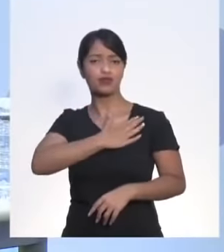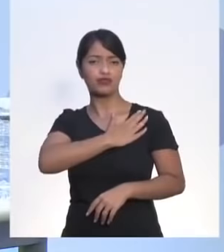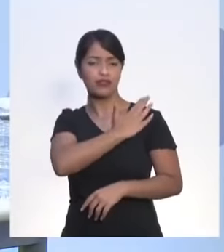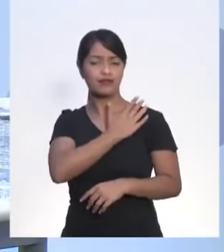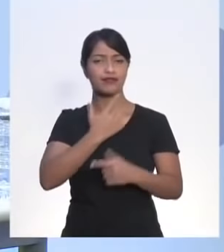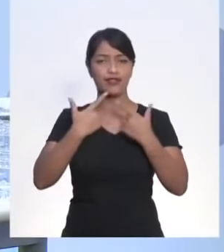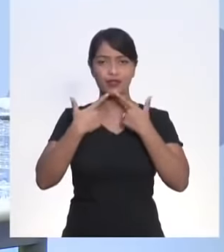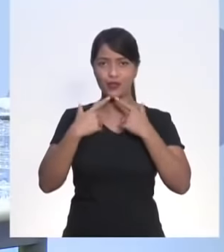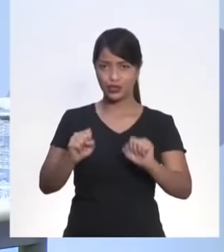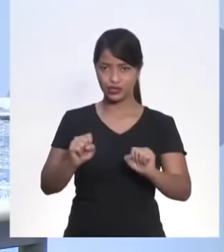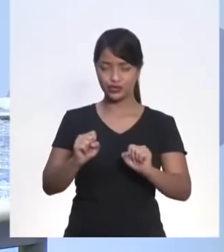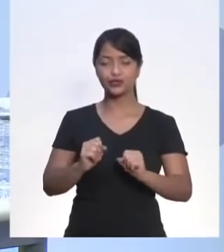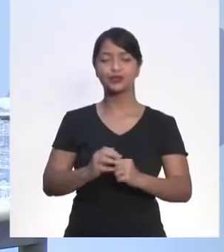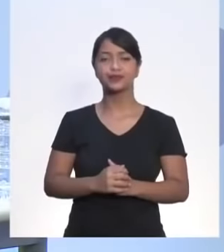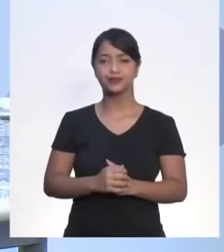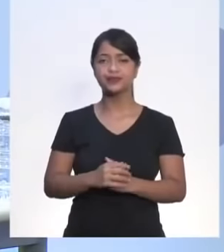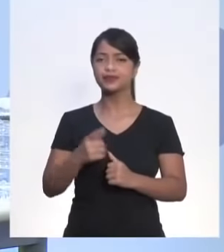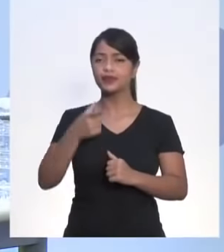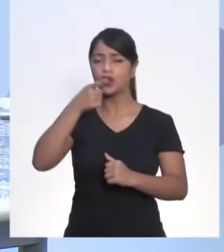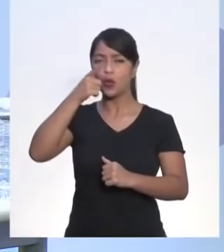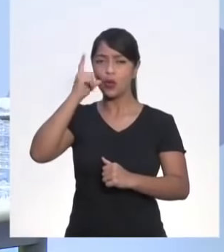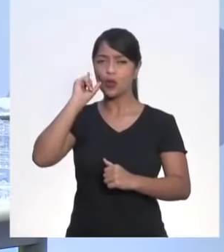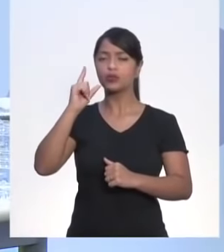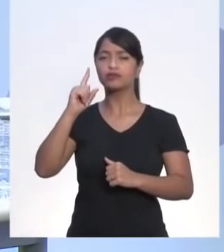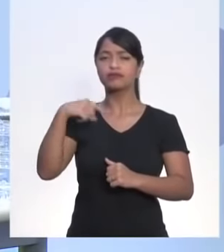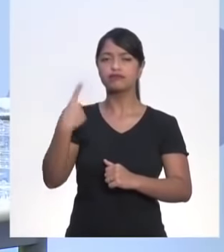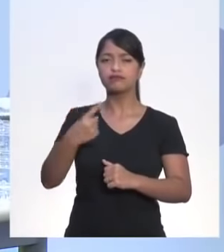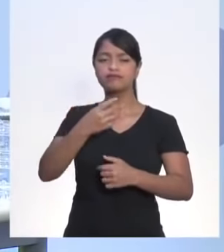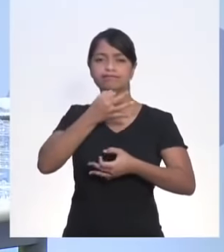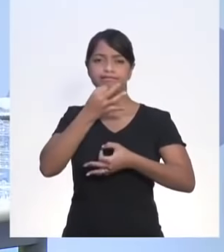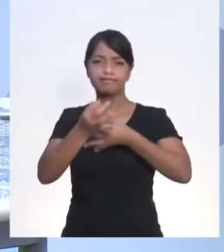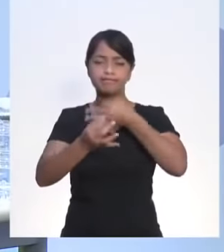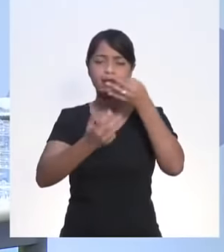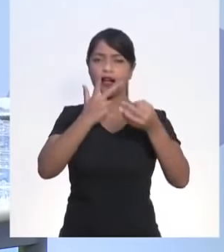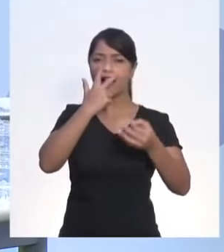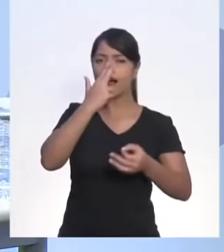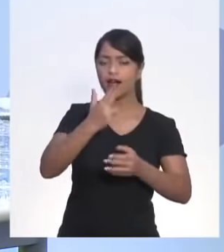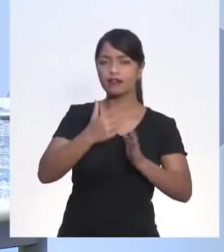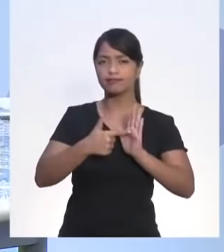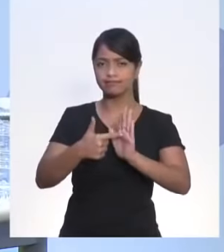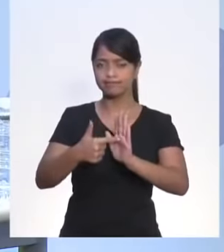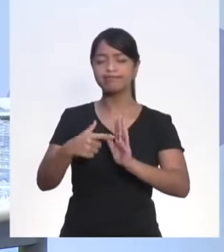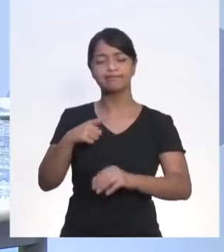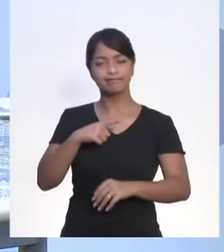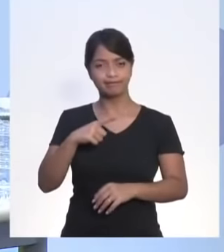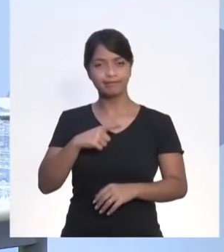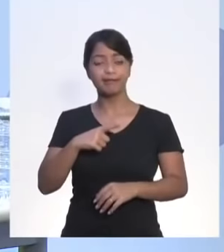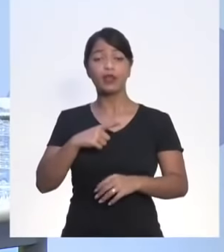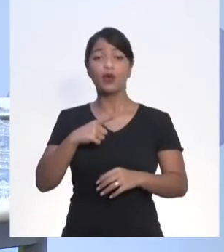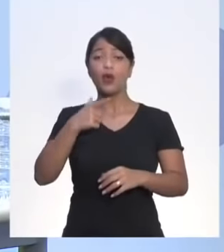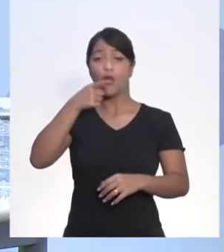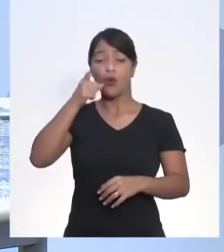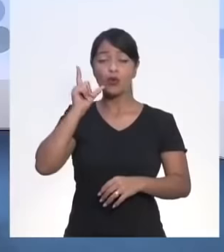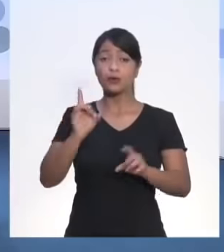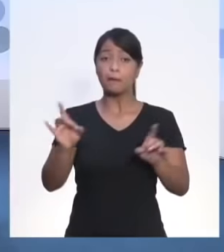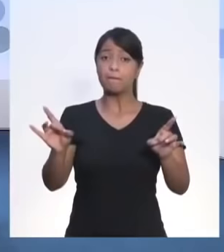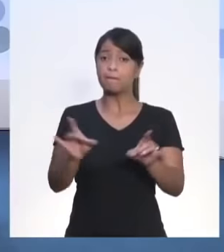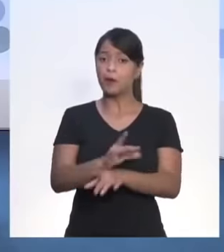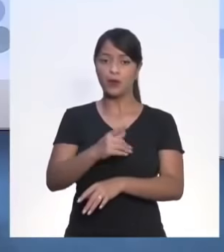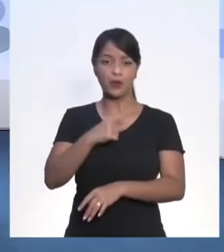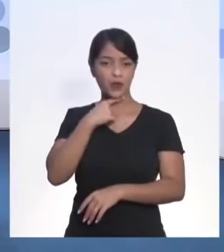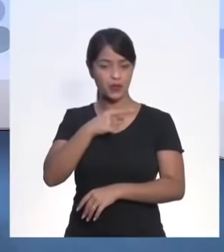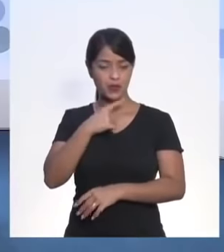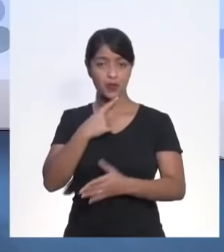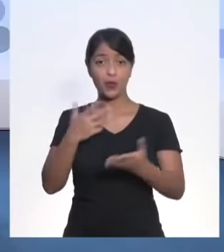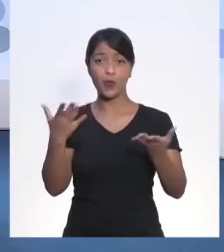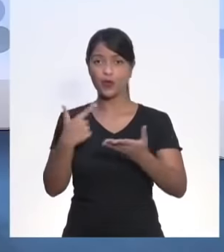aí algumas hipóteses, algumas coisas que a gente não conseguiu fechar tão bem. Então, eu vou tentar hoje, certo? Mas hoje a gente